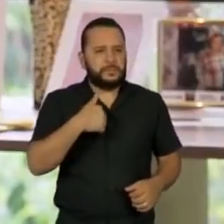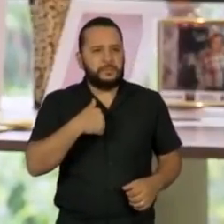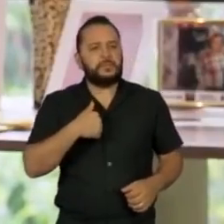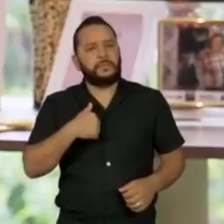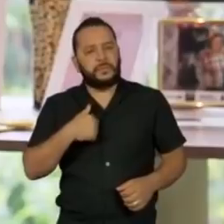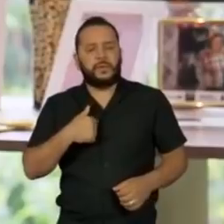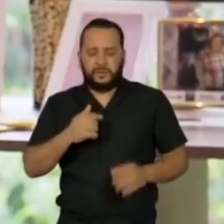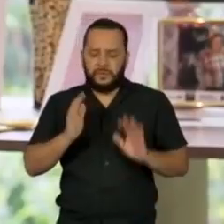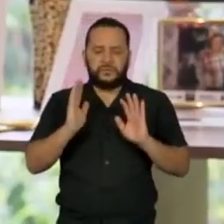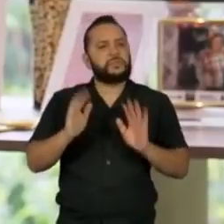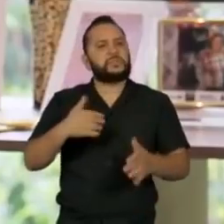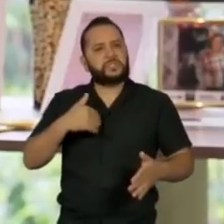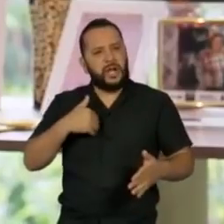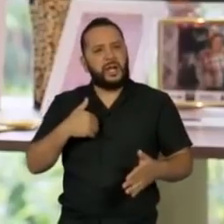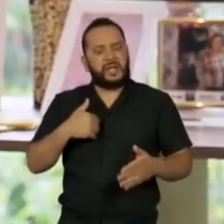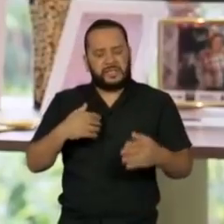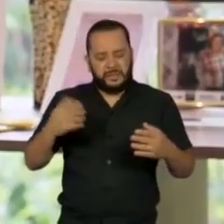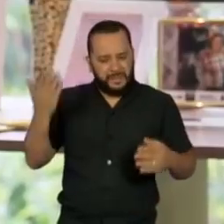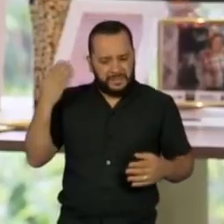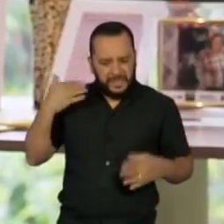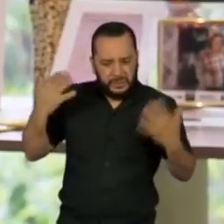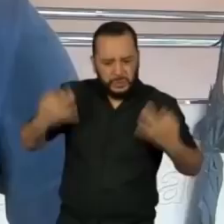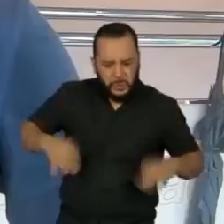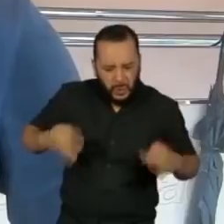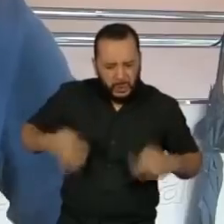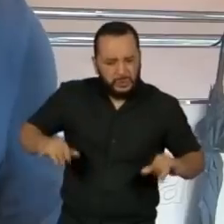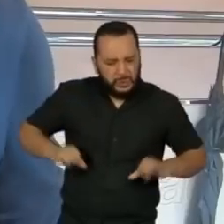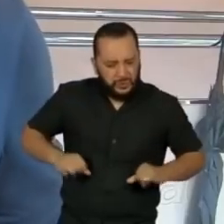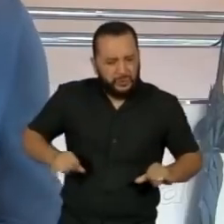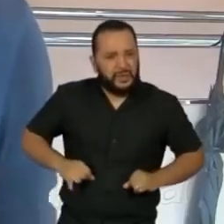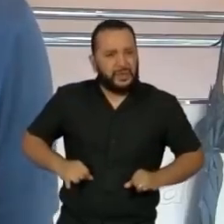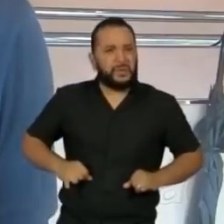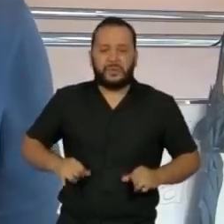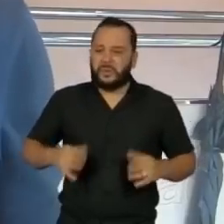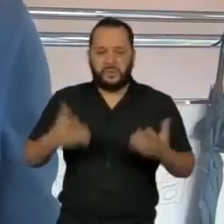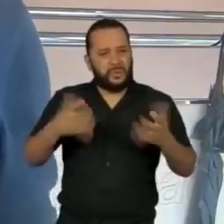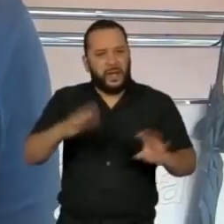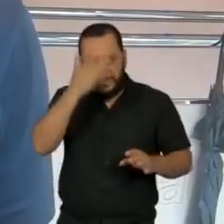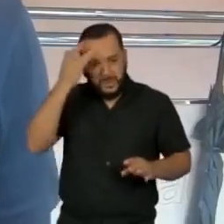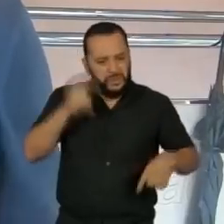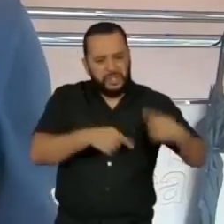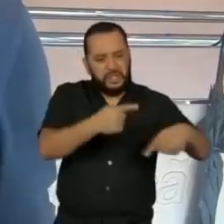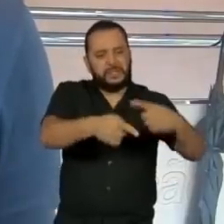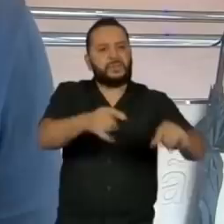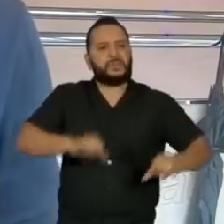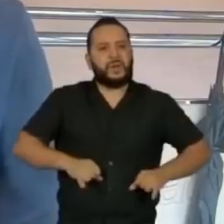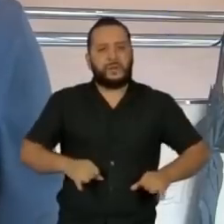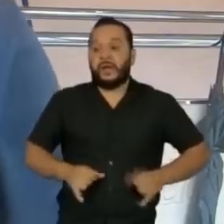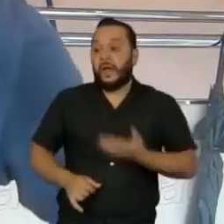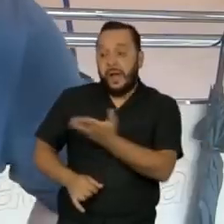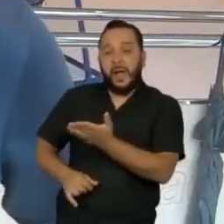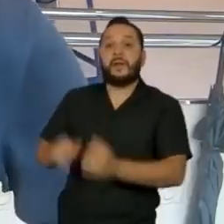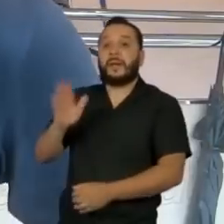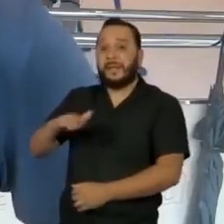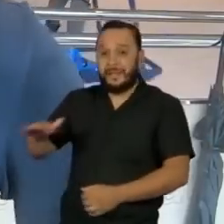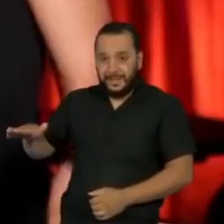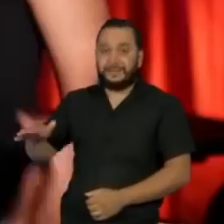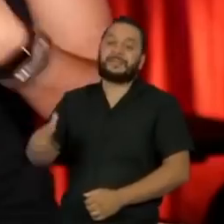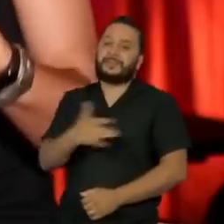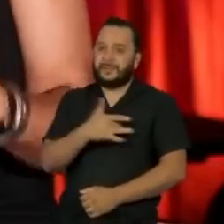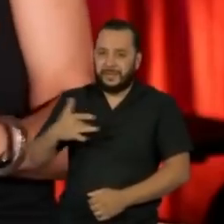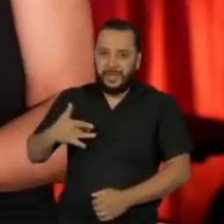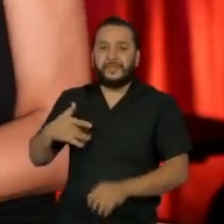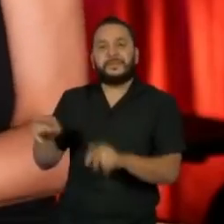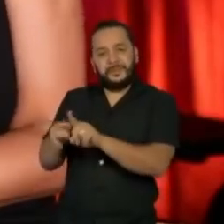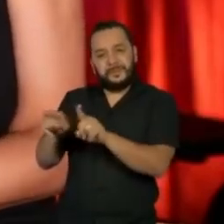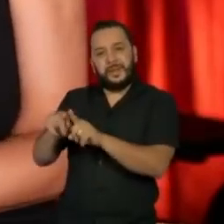né? Para poder as futuras gerações não passar o que eu passei. Então a gente quer a Maria uma criança saudável e se torne um adulto saudável. Isso